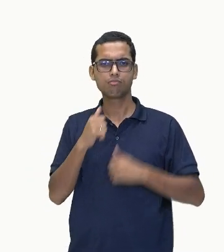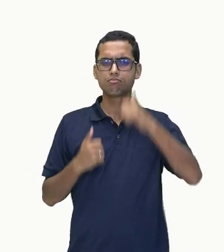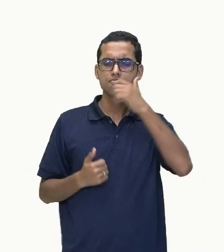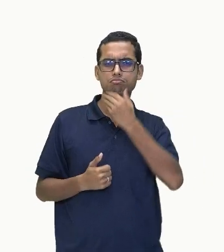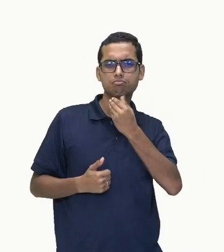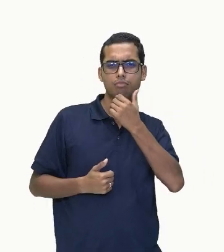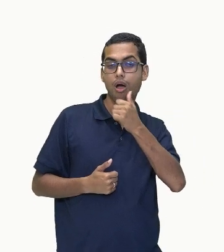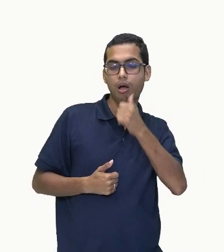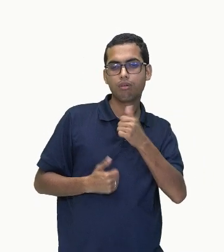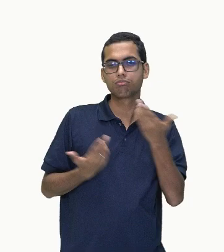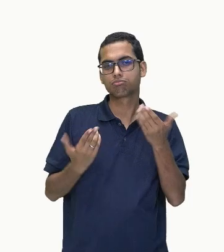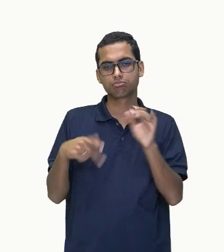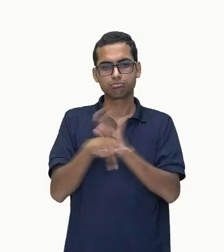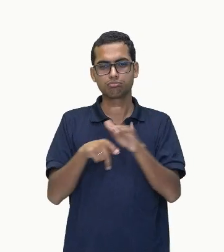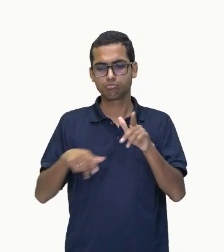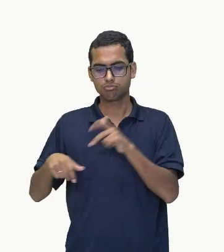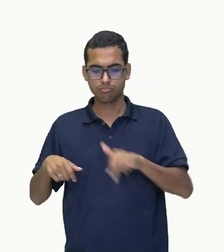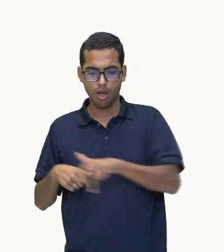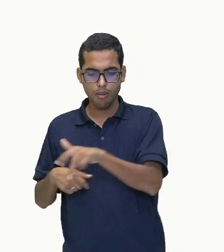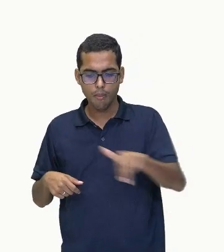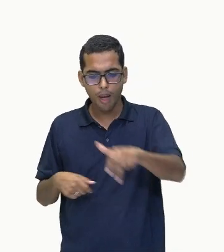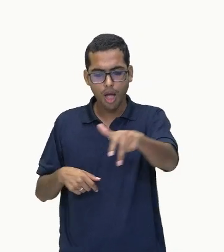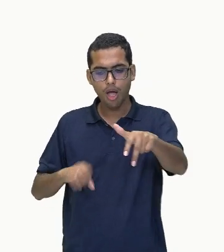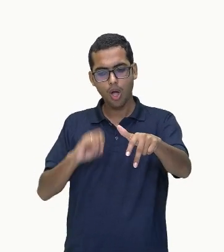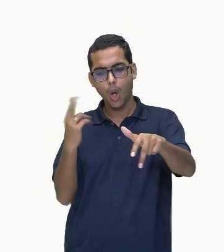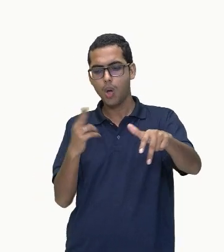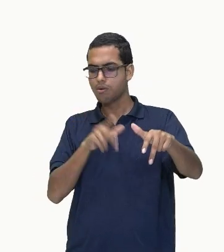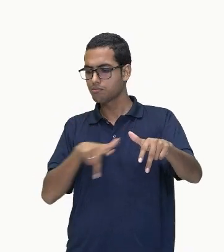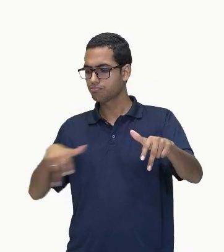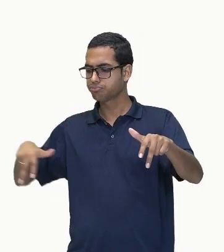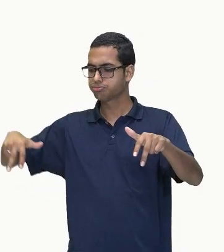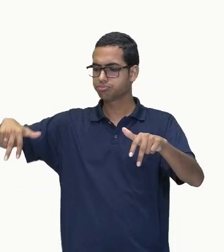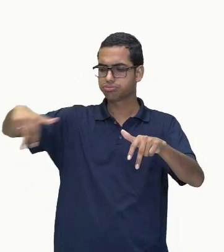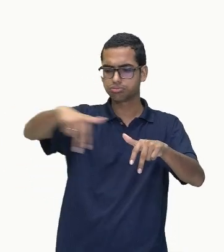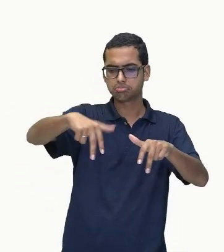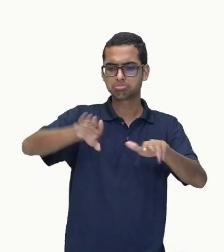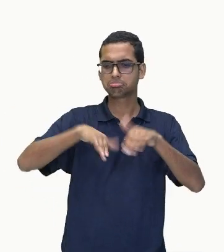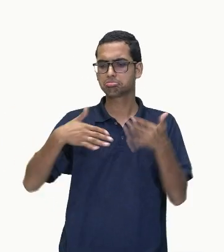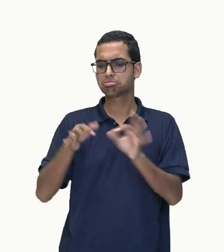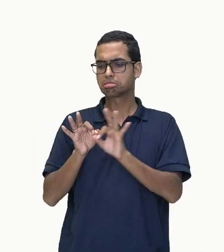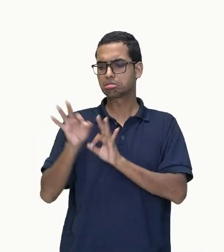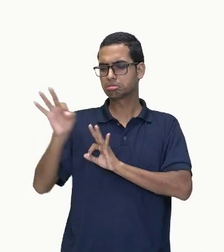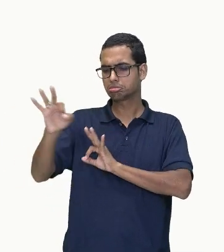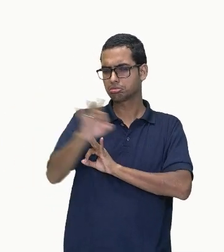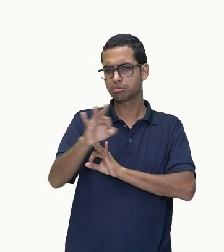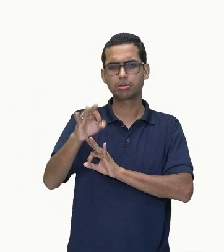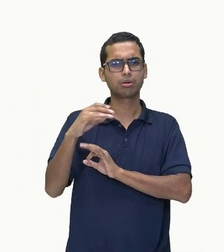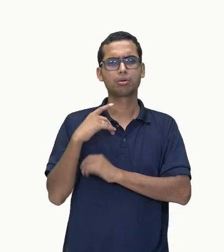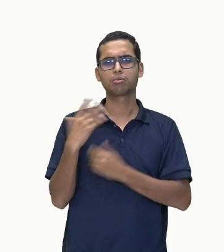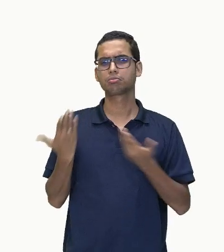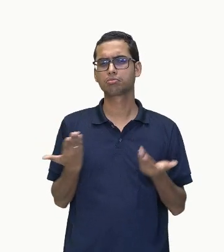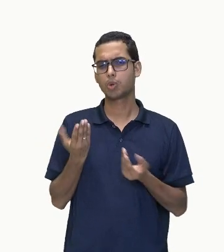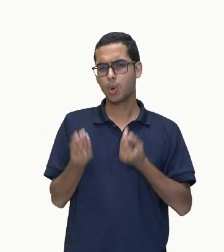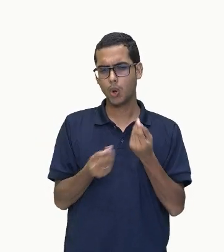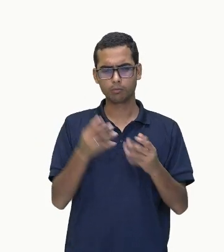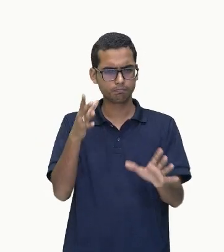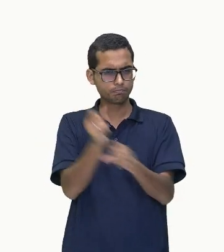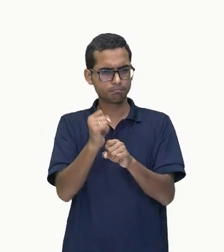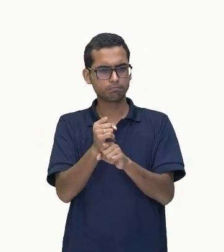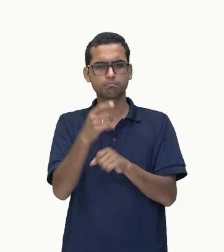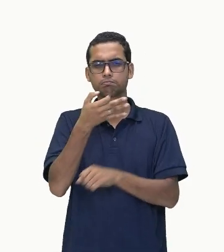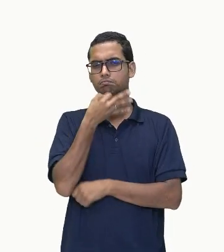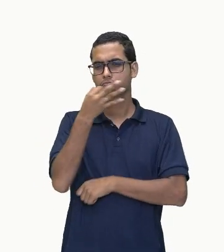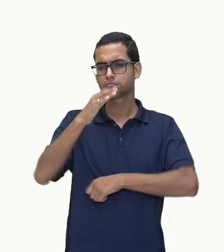as duas caminharam a mesma distância, né? O que você acha? Vamos seguindo aqui para